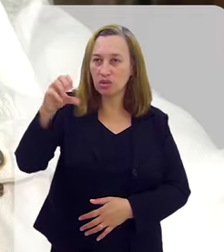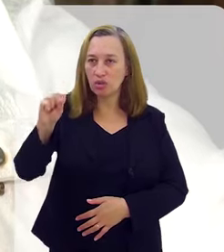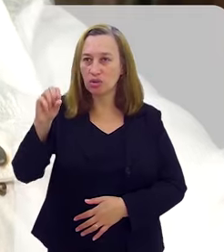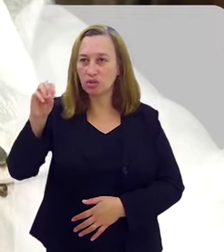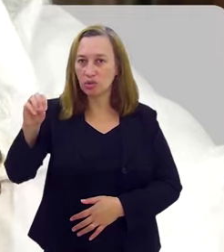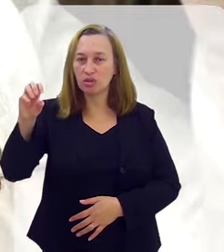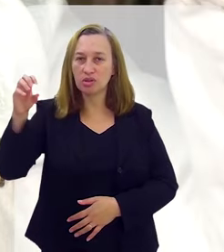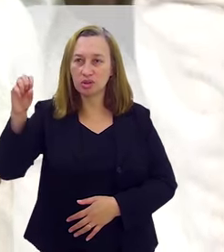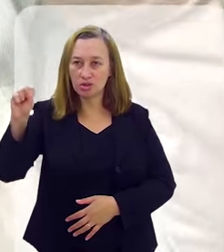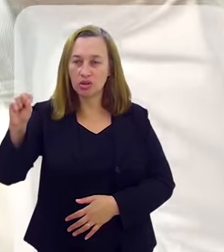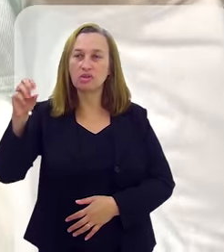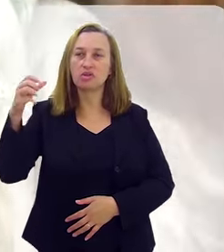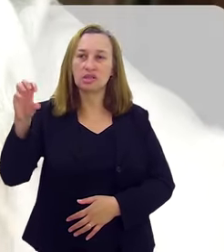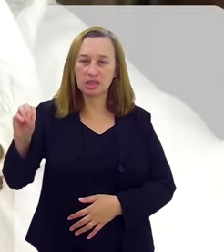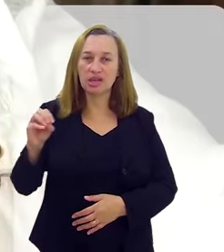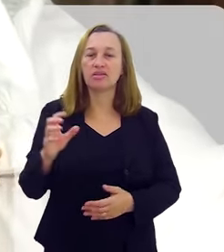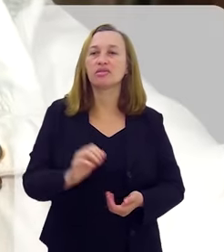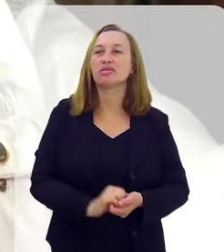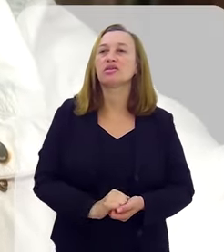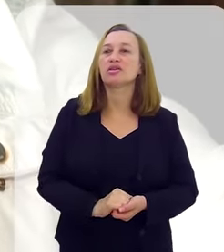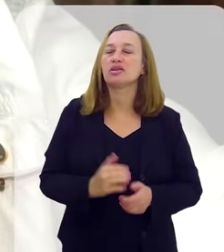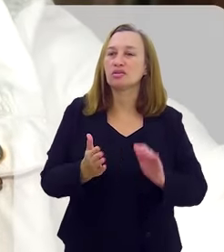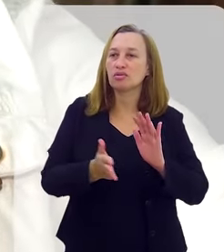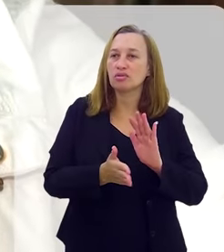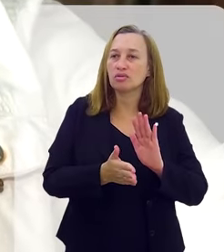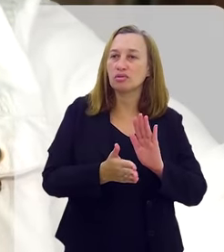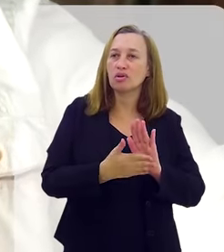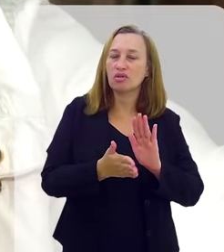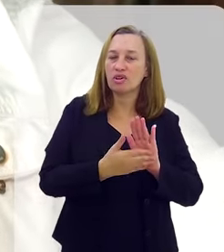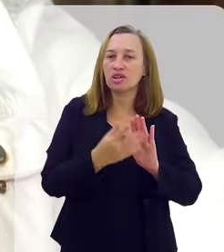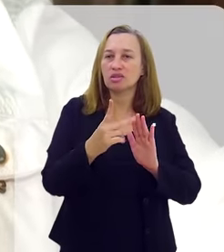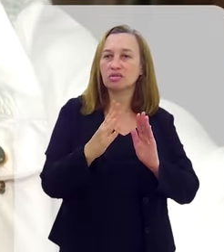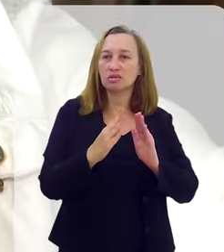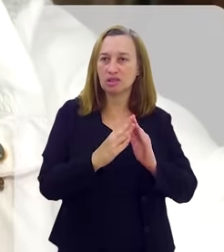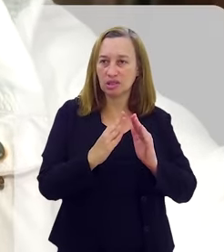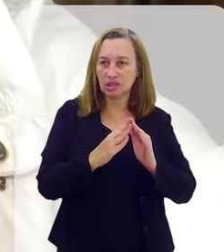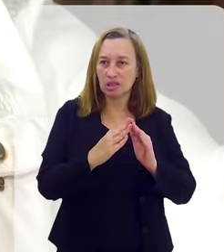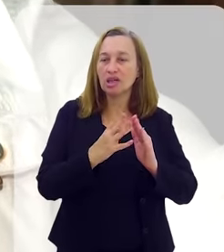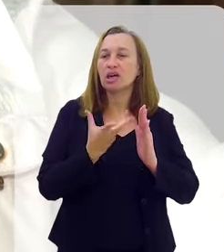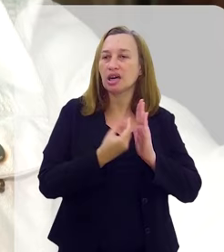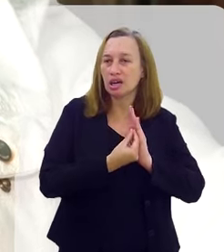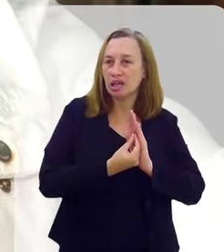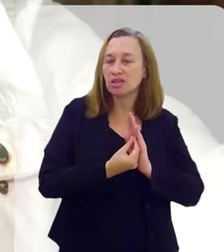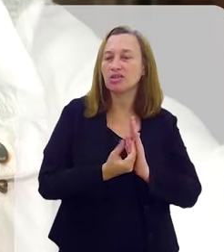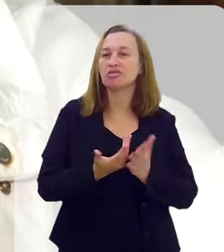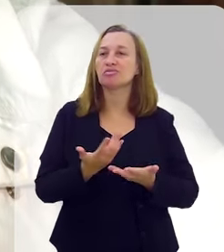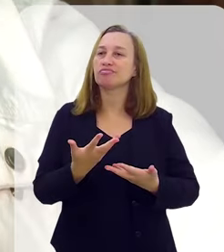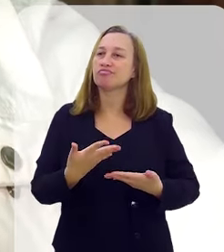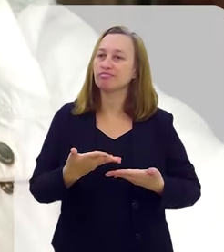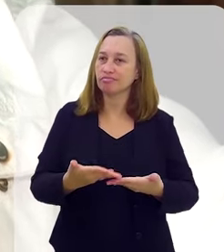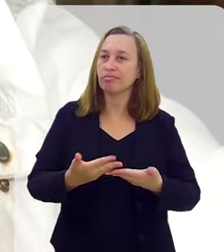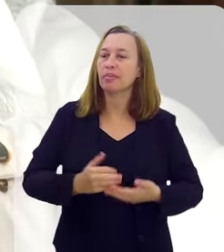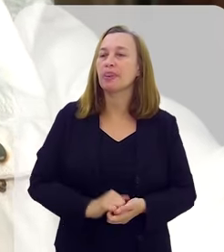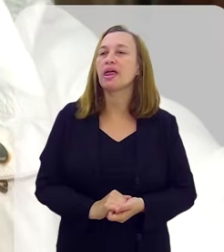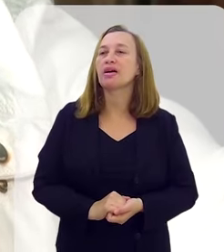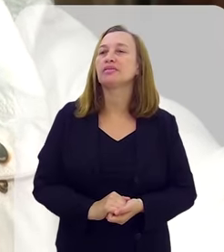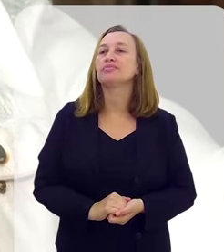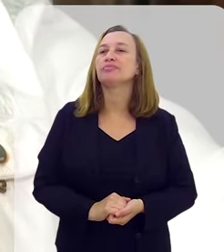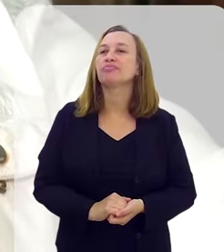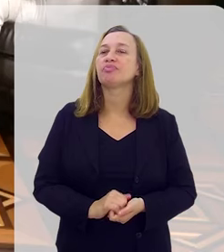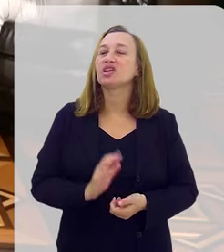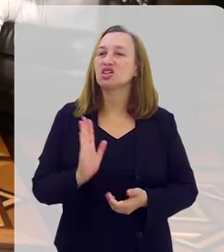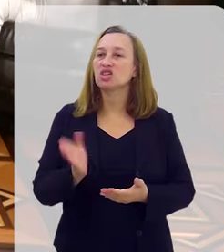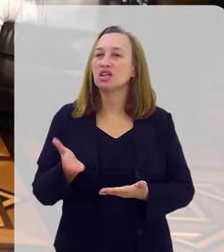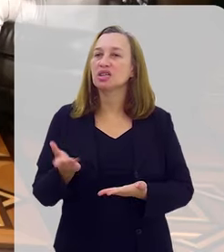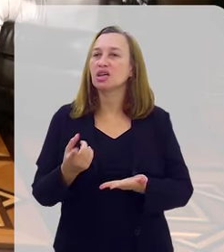21 97965 4880. Pedrão vai atender vocês de uma maneira absurda, que é o cara que faz a minha assessoria. Então, entre em contato, fiquem à vontade, tá? E já